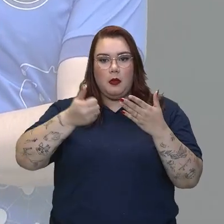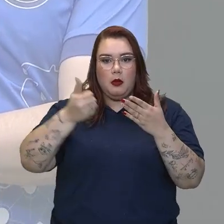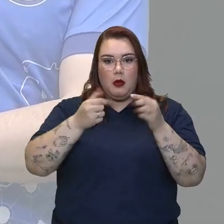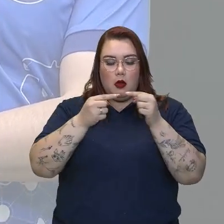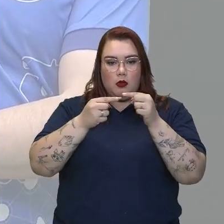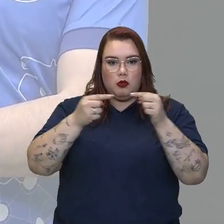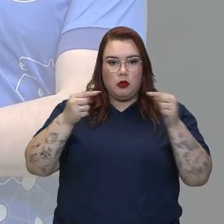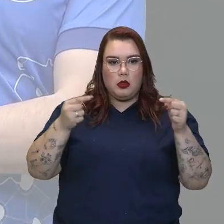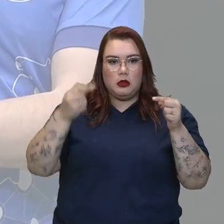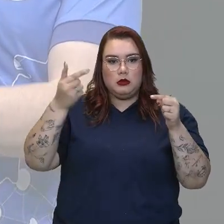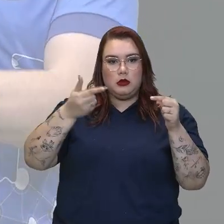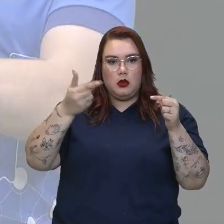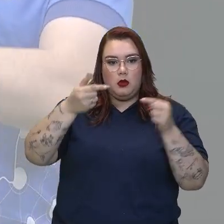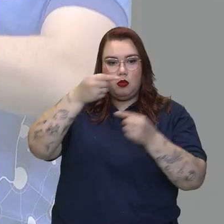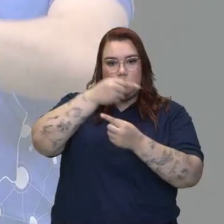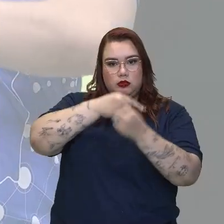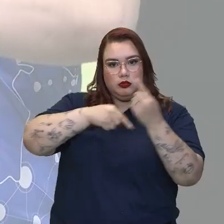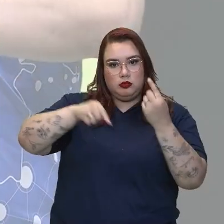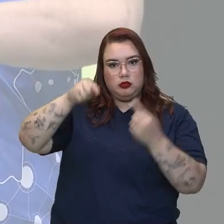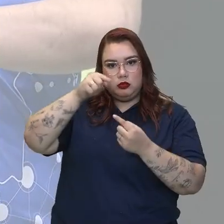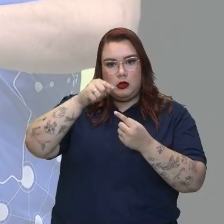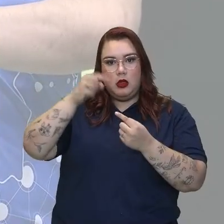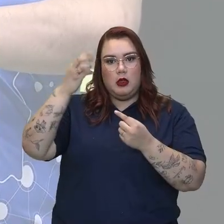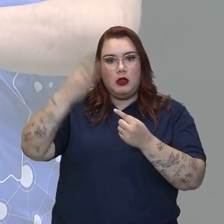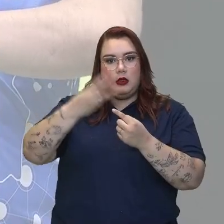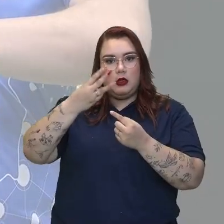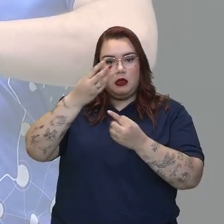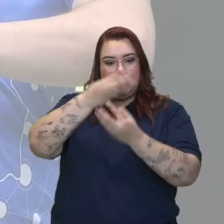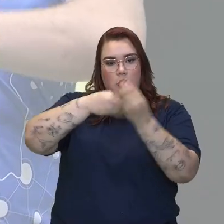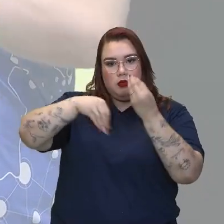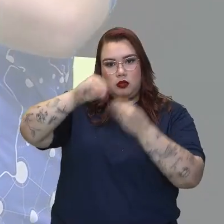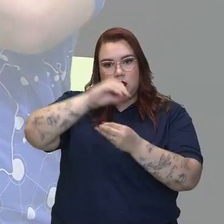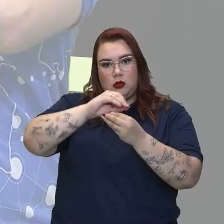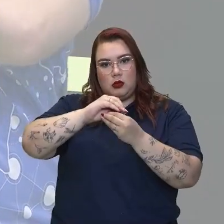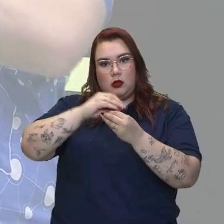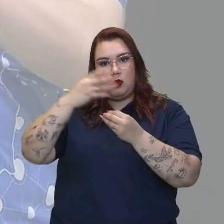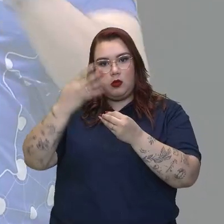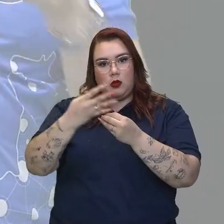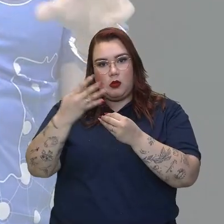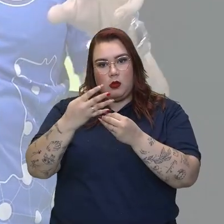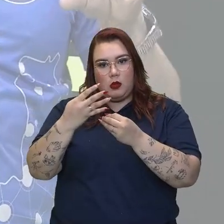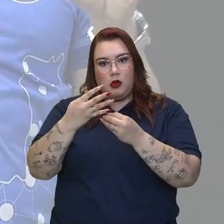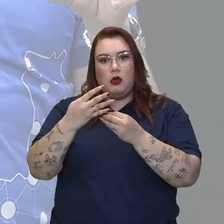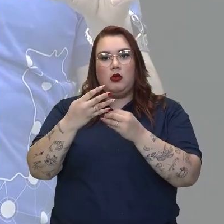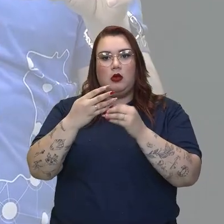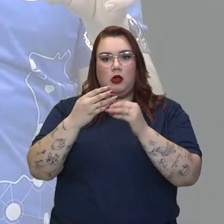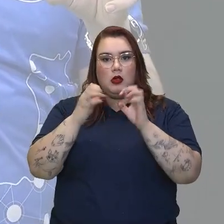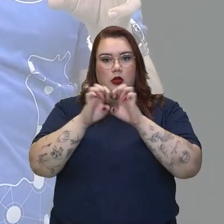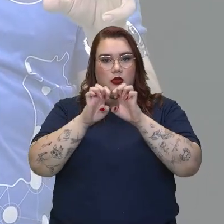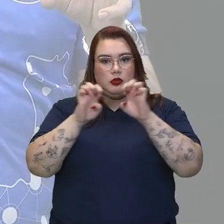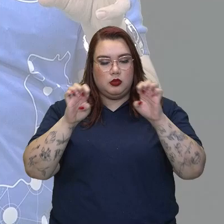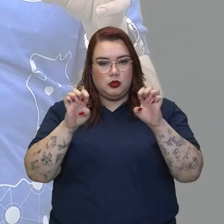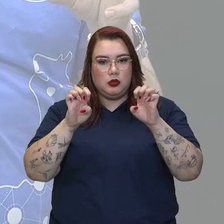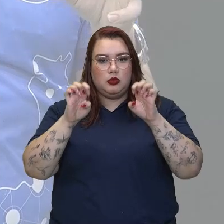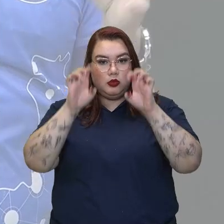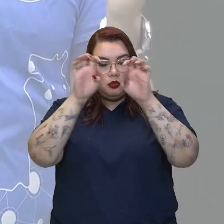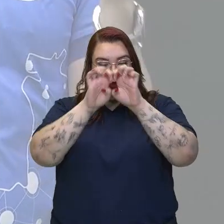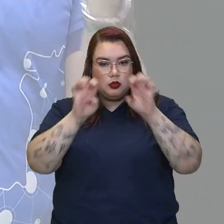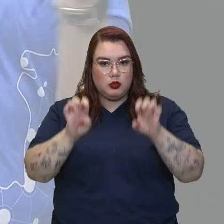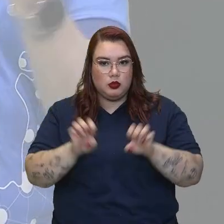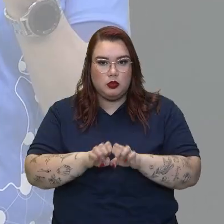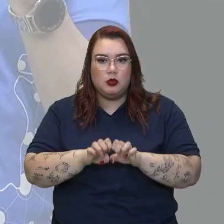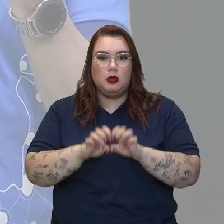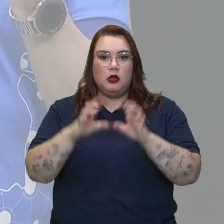uma hélice, a terciária rola nela mesma e a quaternária é essa estrutura junto com